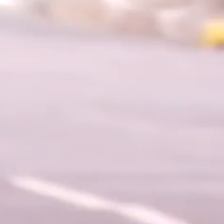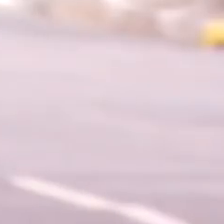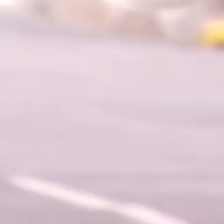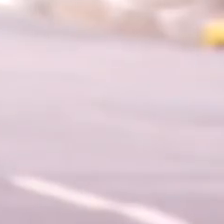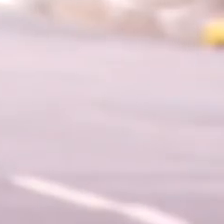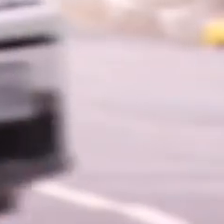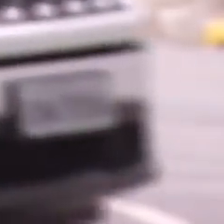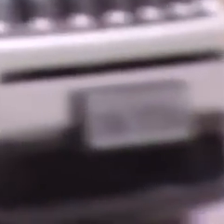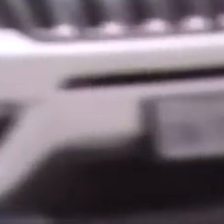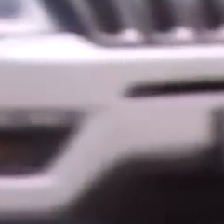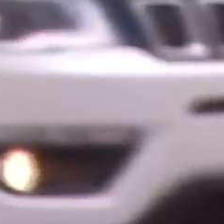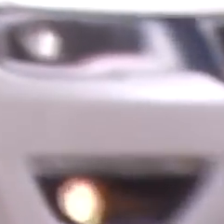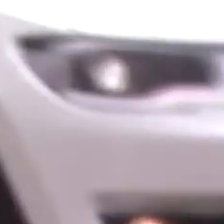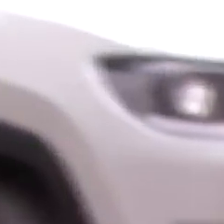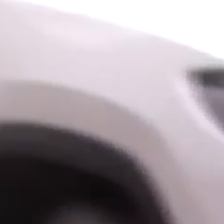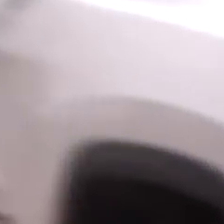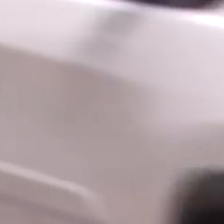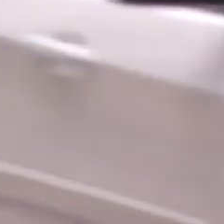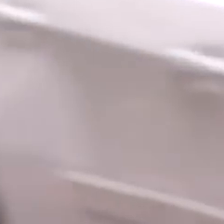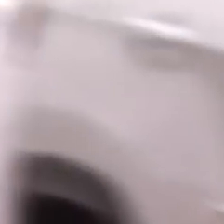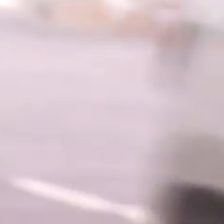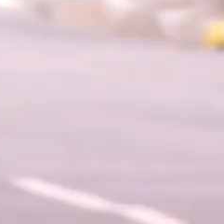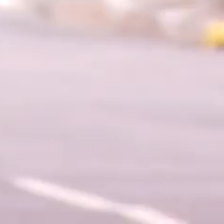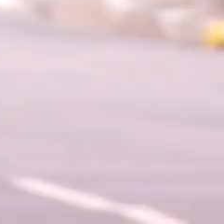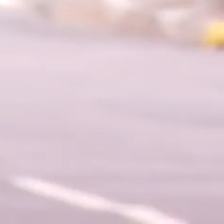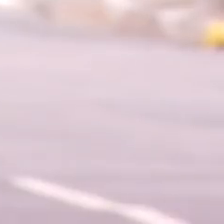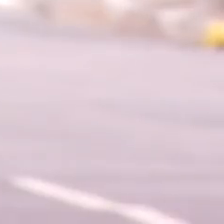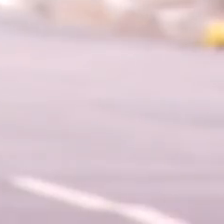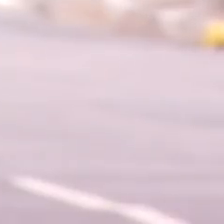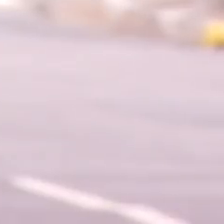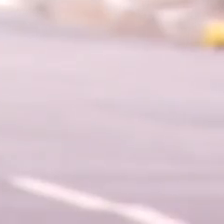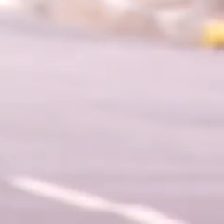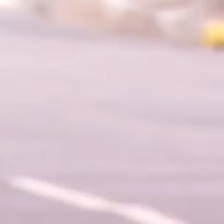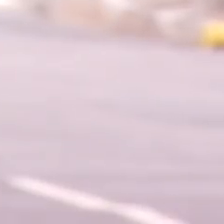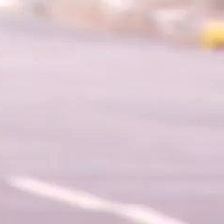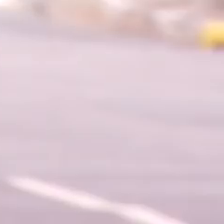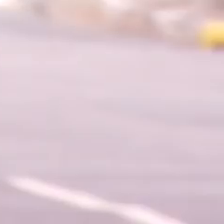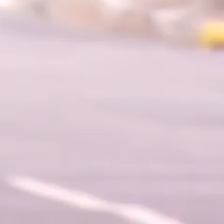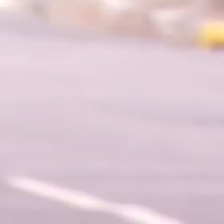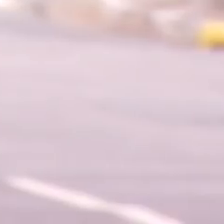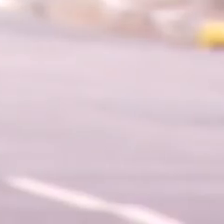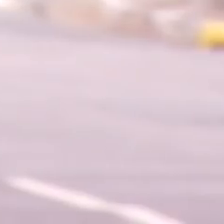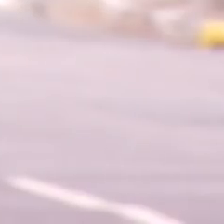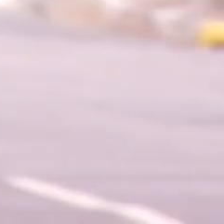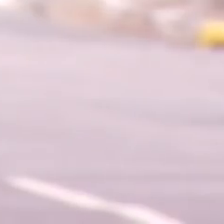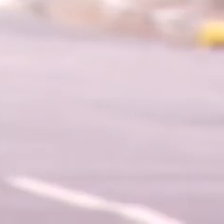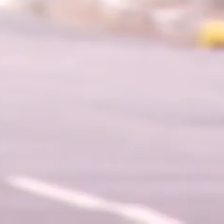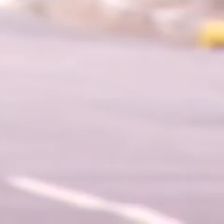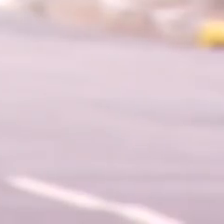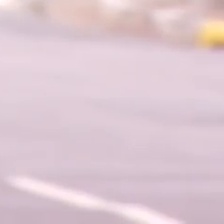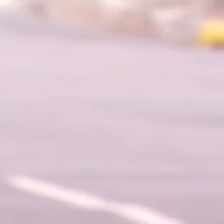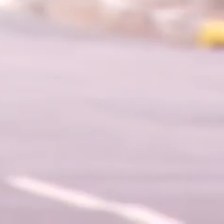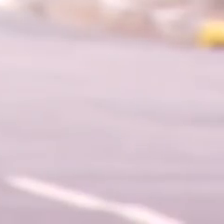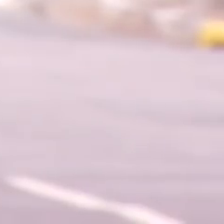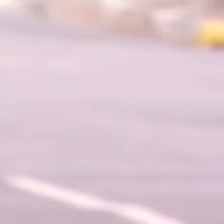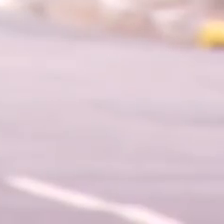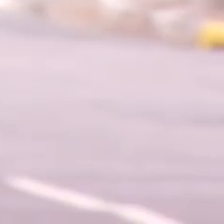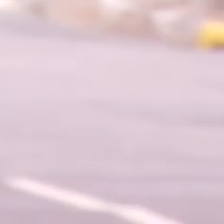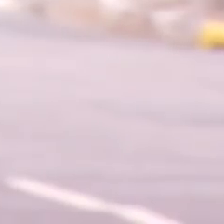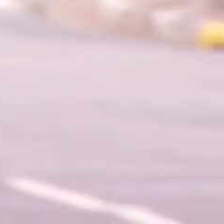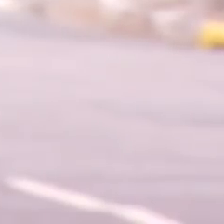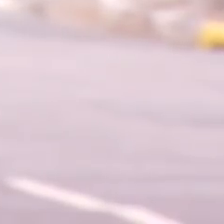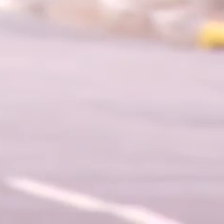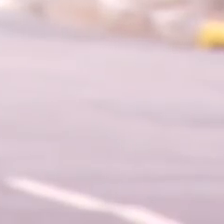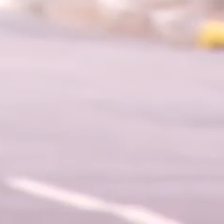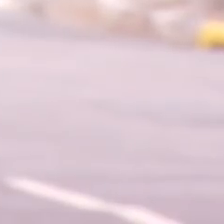pelo Detran é o mesmo cobrado hoje pelas placas cinza, R$ 138 para os veículos particulares e R$